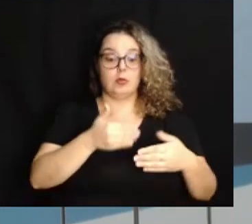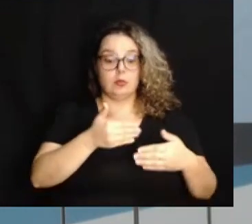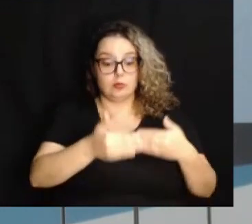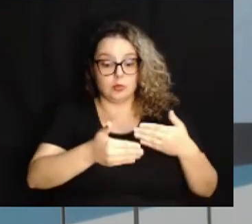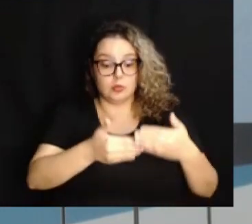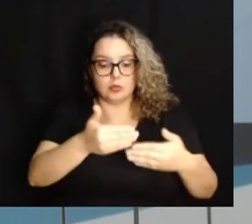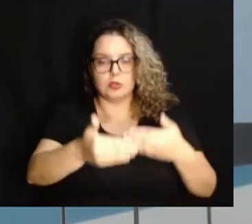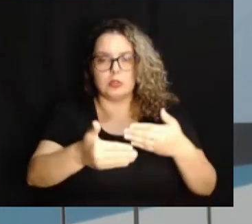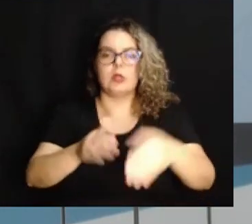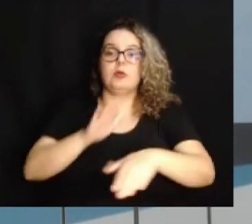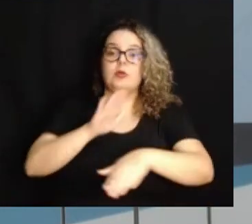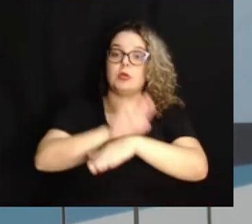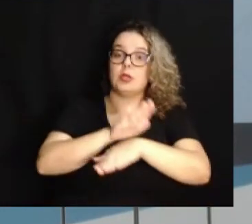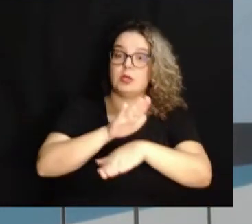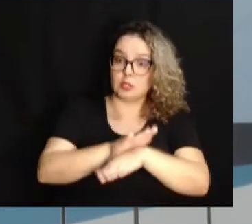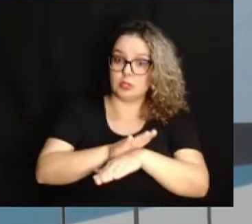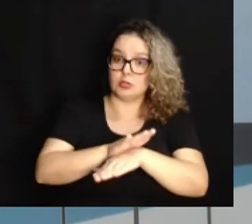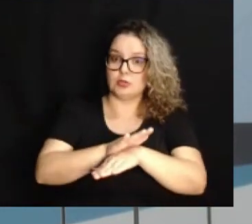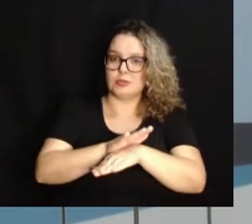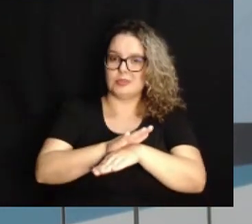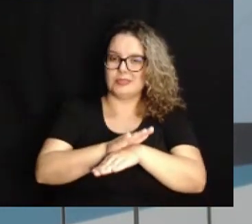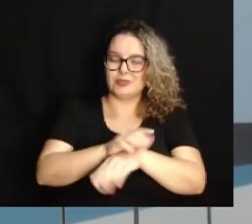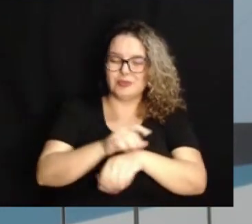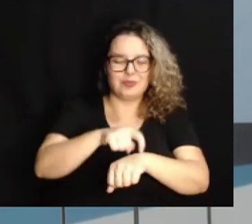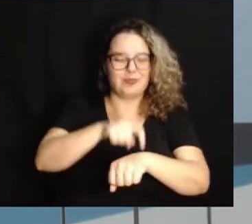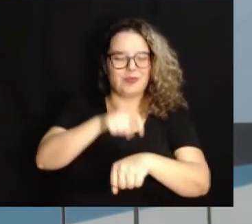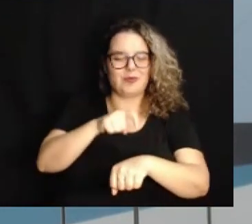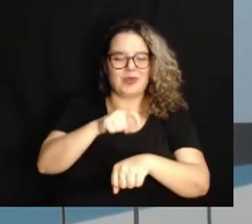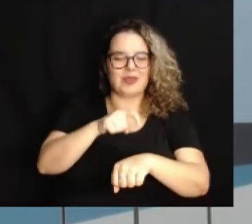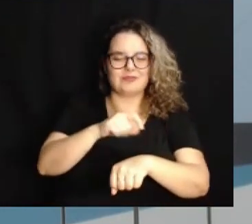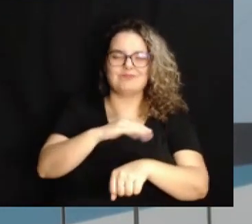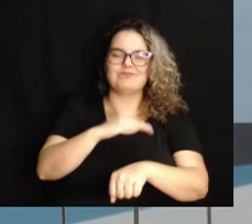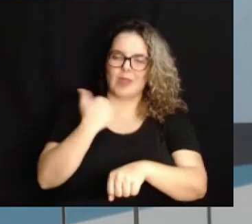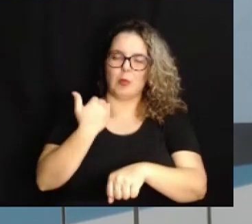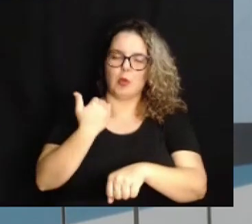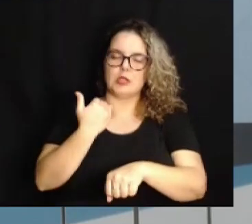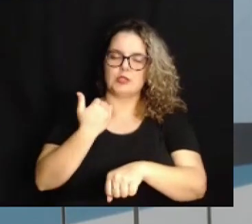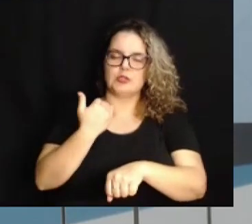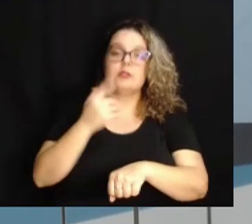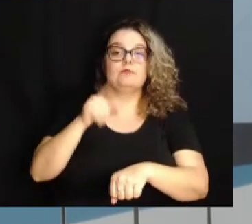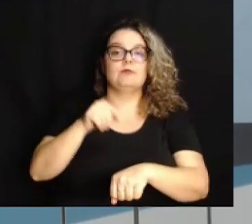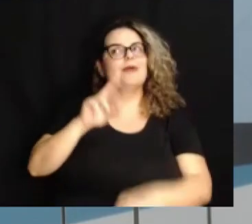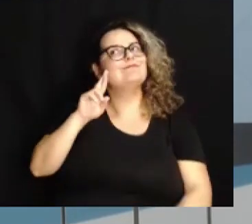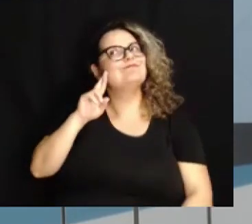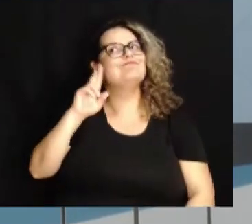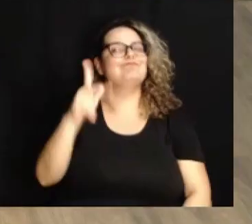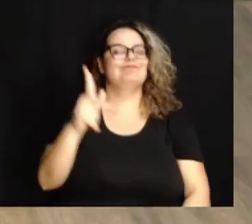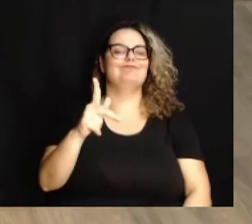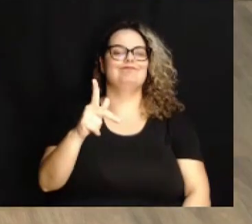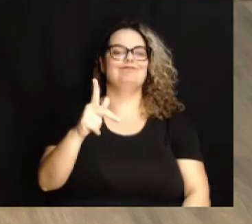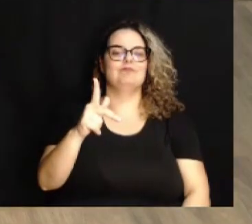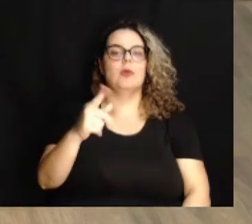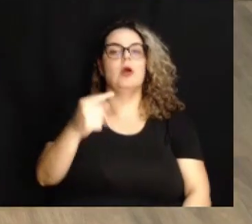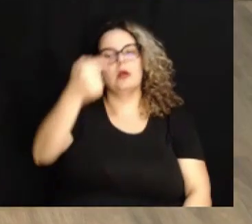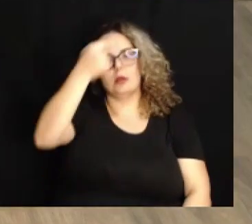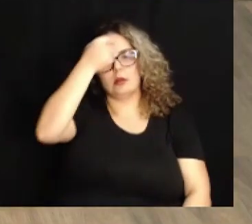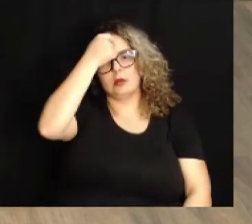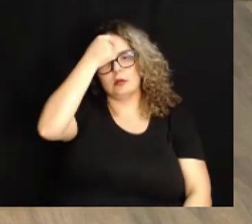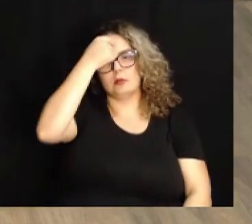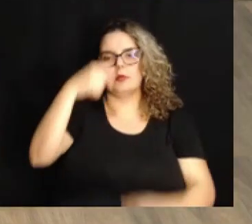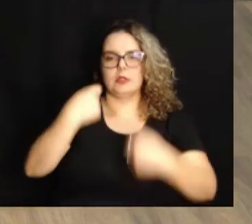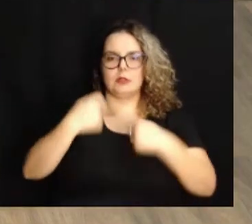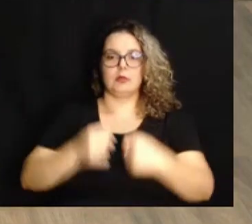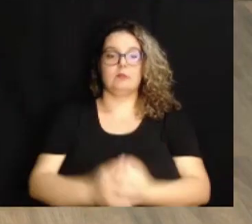diante da perda. Essa é a grande virada de chave que as pessoas elas precisam se conscientizar. Muito bem,